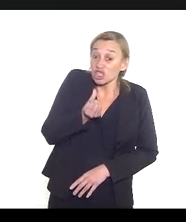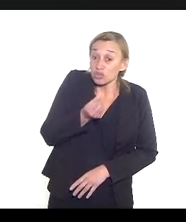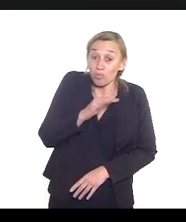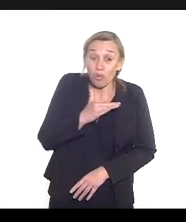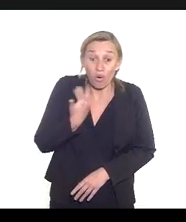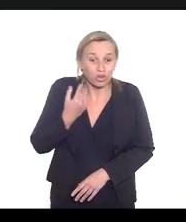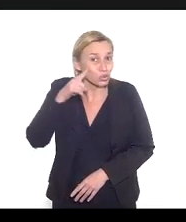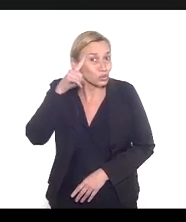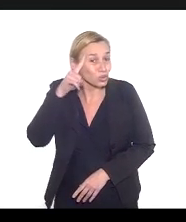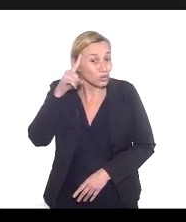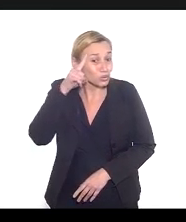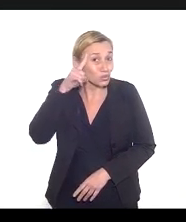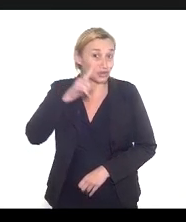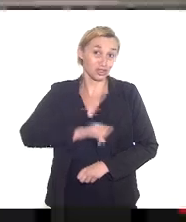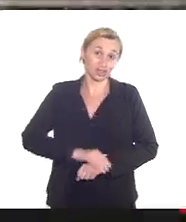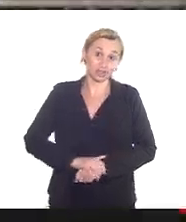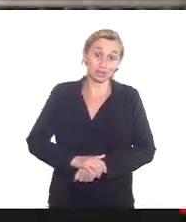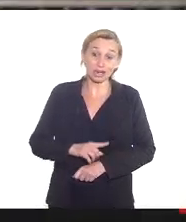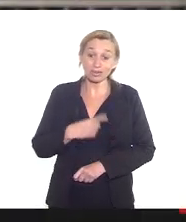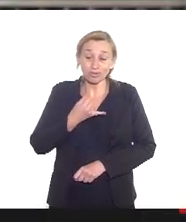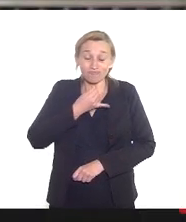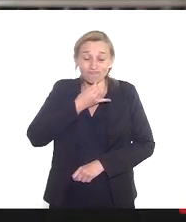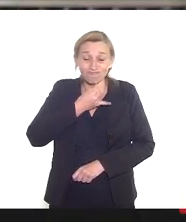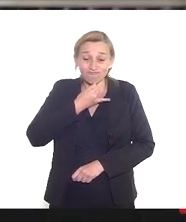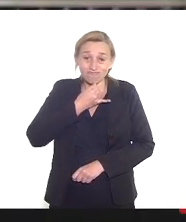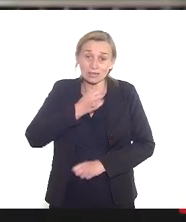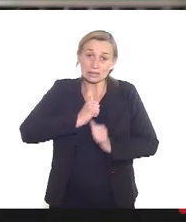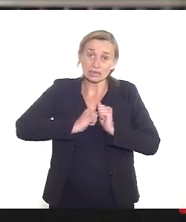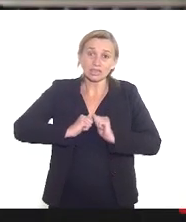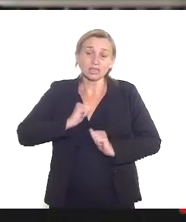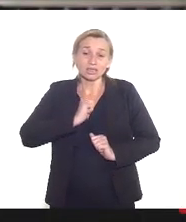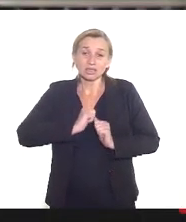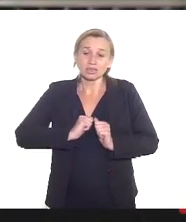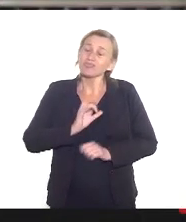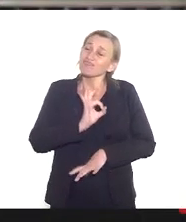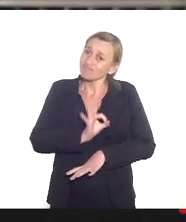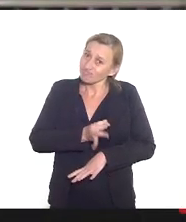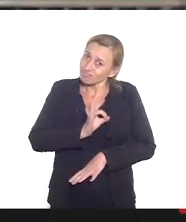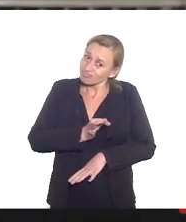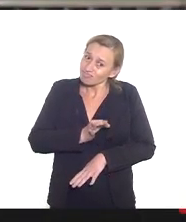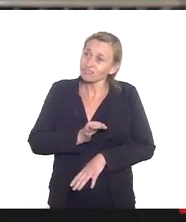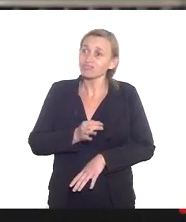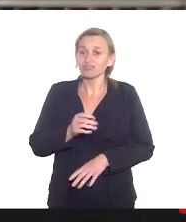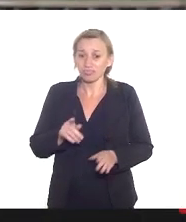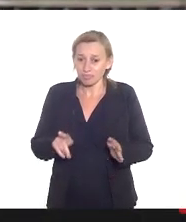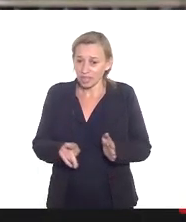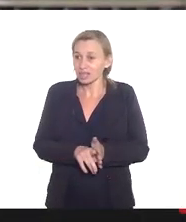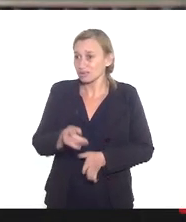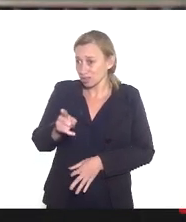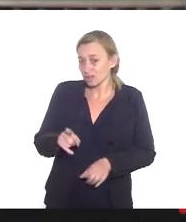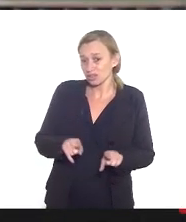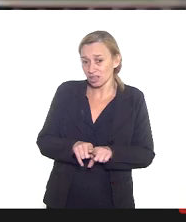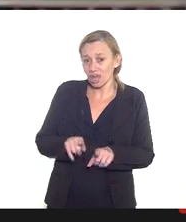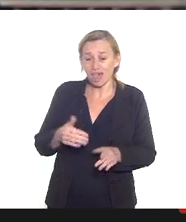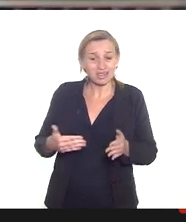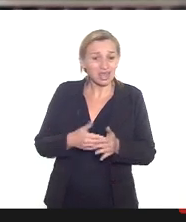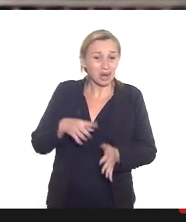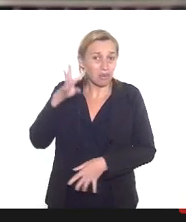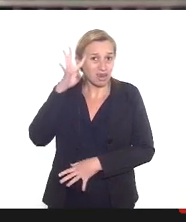então é esse a nossa angústia Dr Mário sei que com certeza também é de vocês porque daqui até